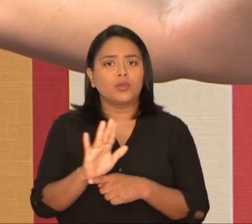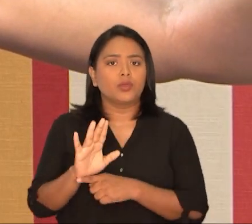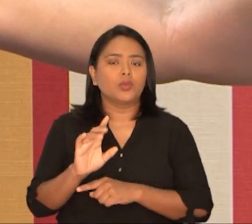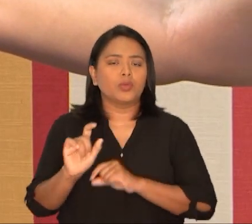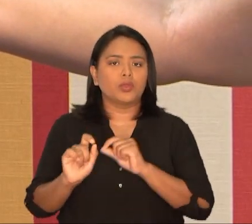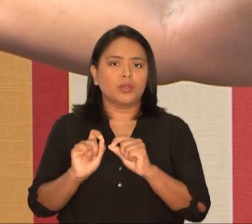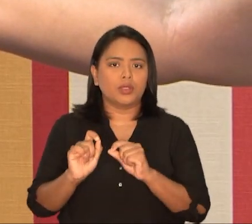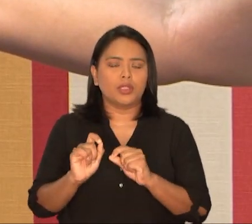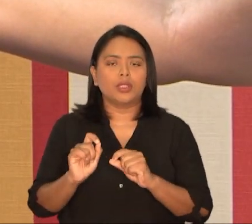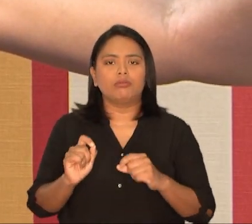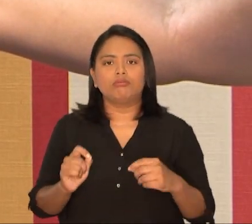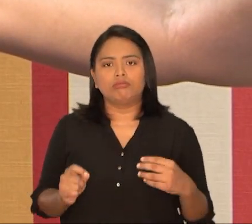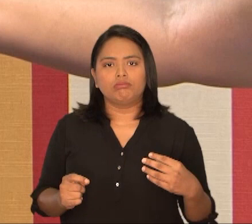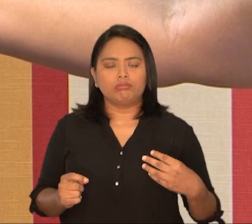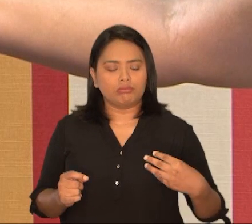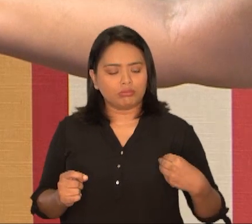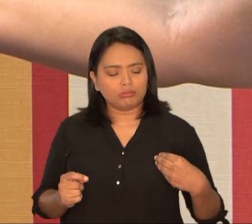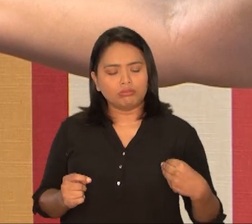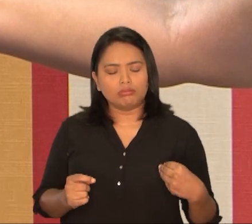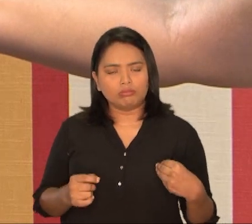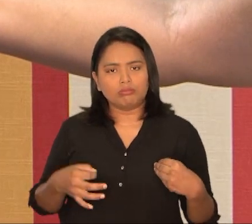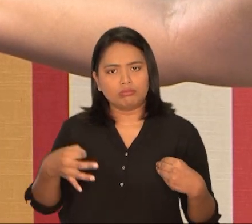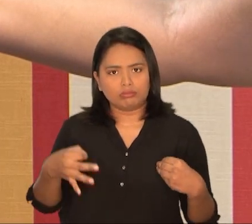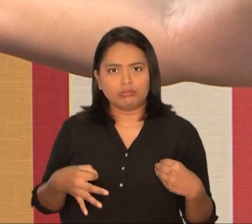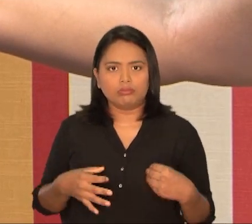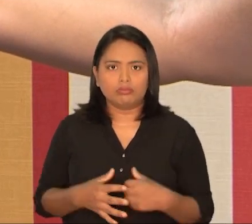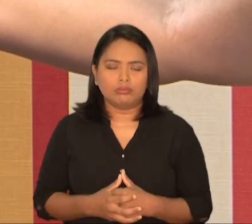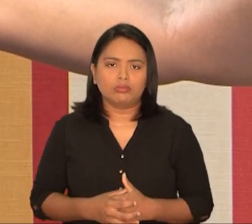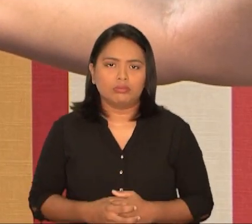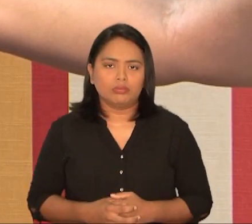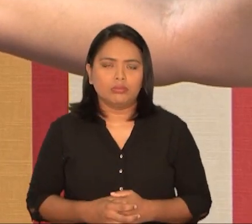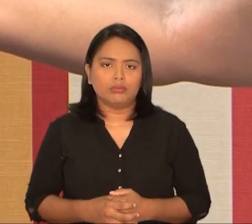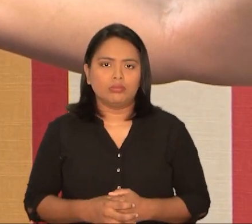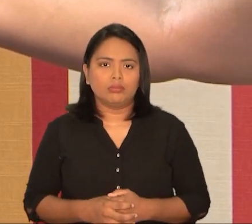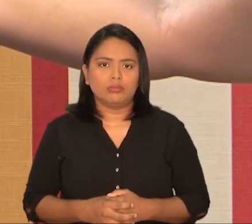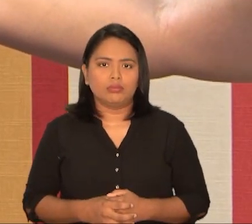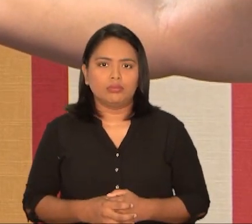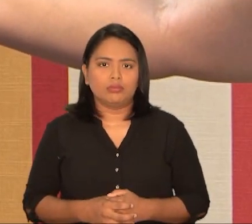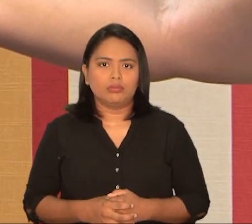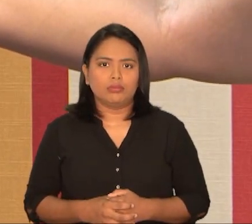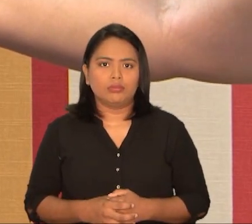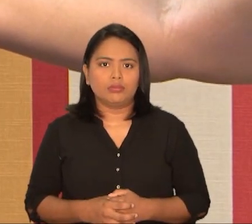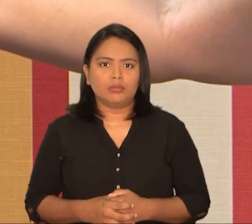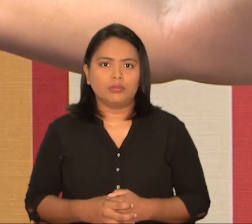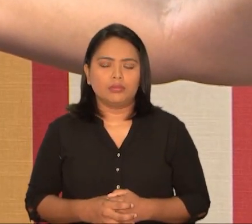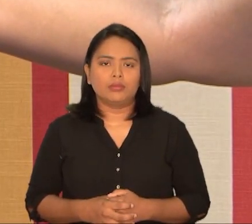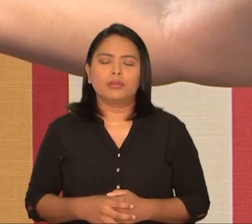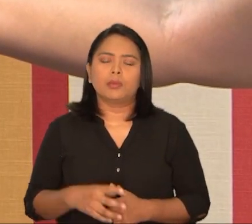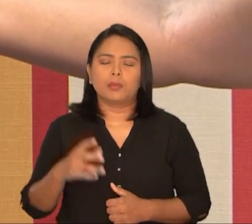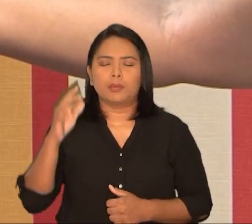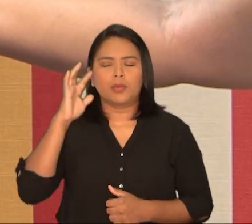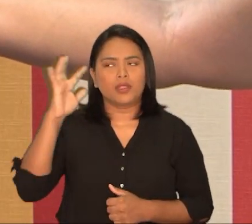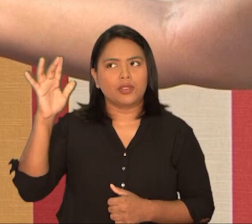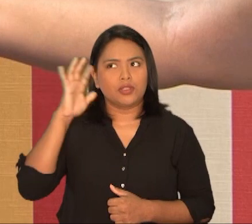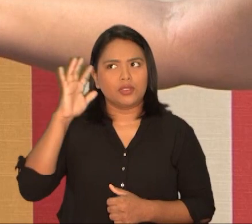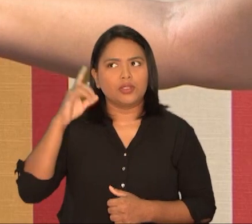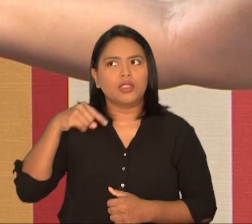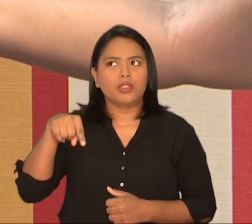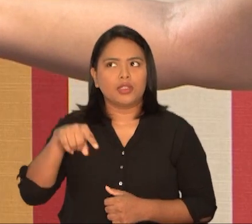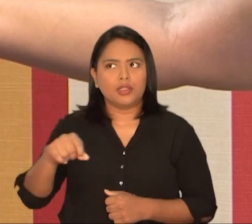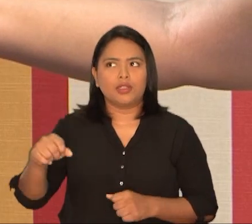bebê encaixe da melhor forma. Então, eu costumo ilustrar, imagina a gente comendo um sanduíche ali. A